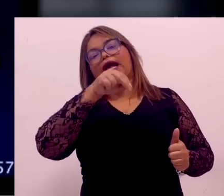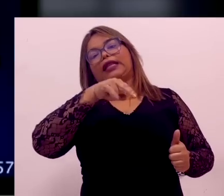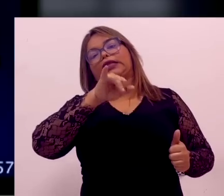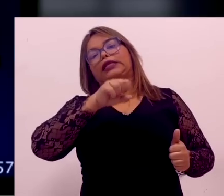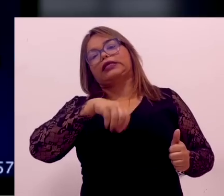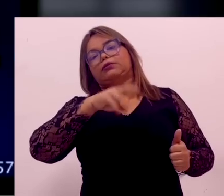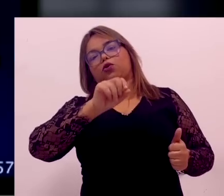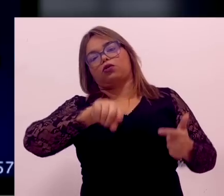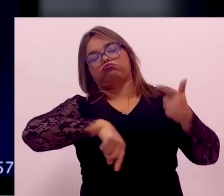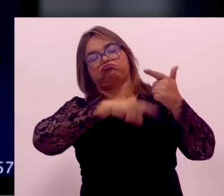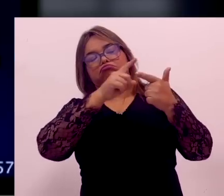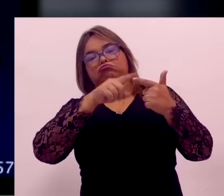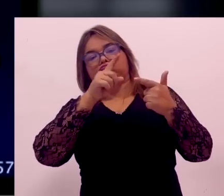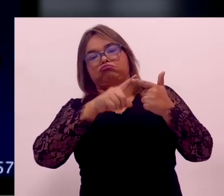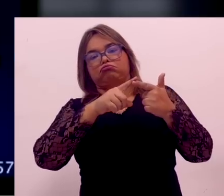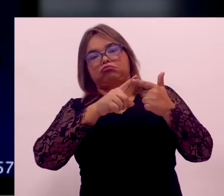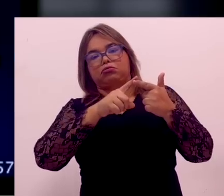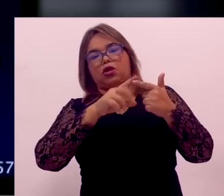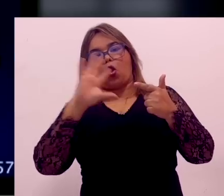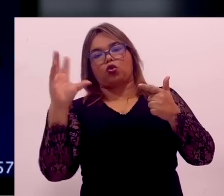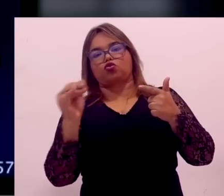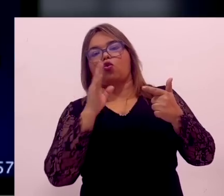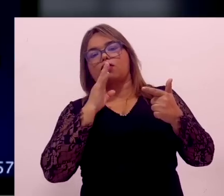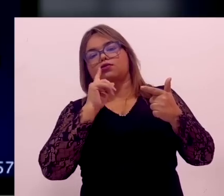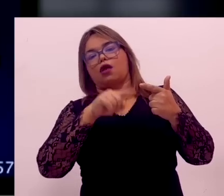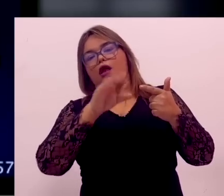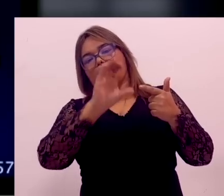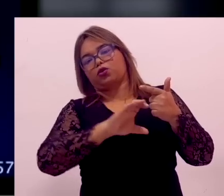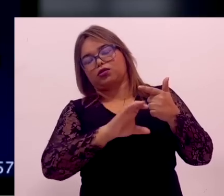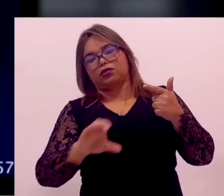chama catolicismo romano. É bem direto.